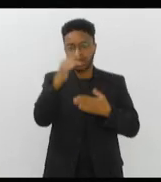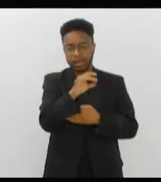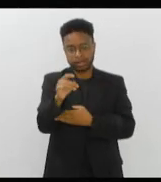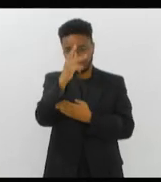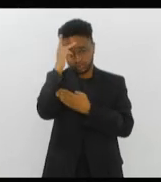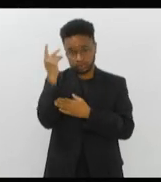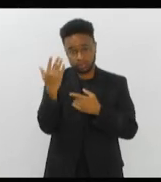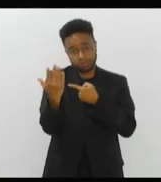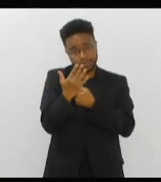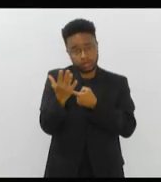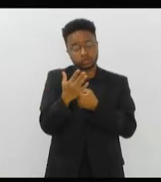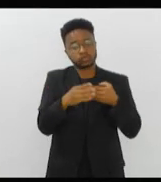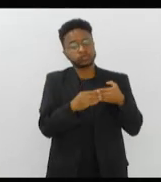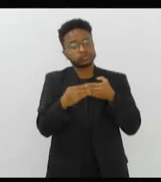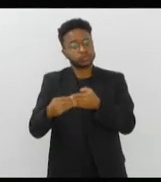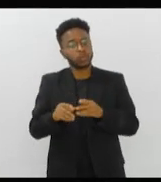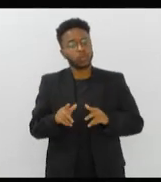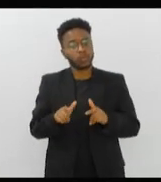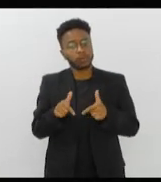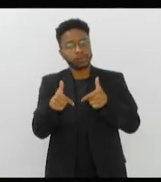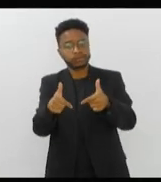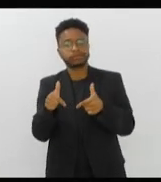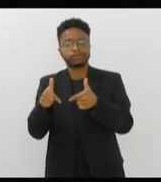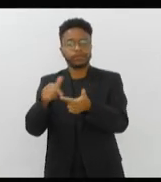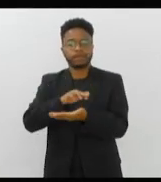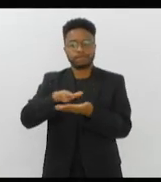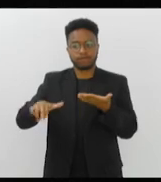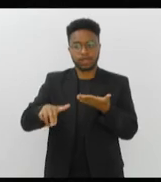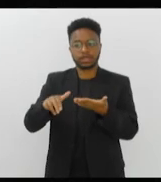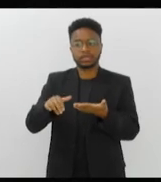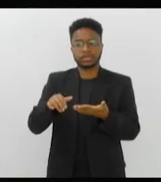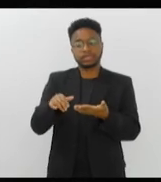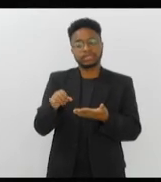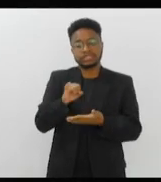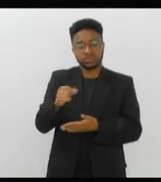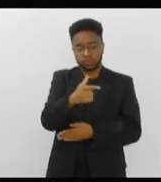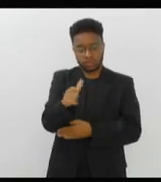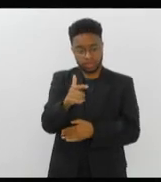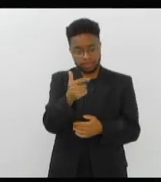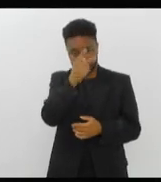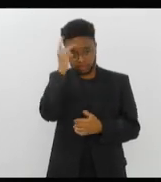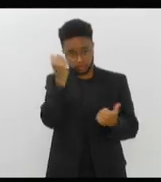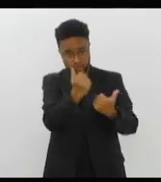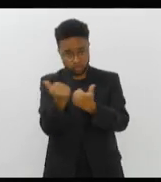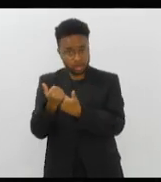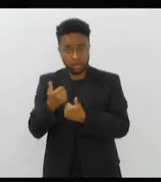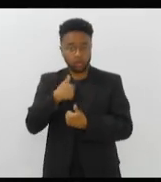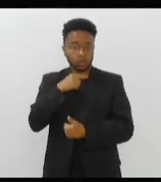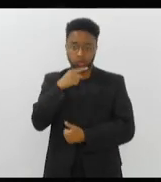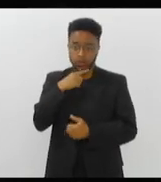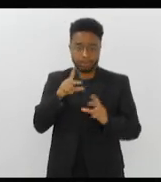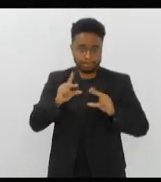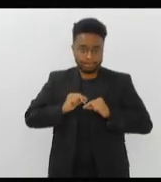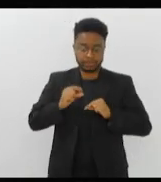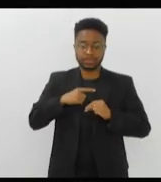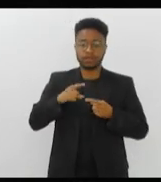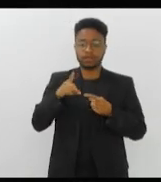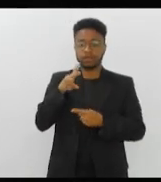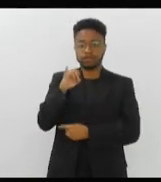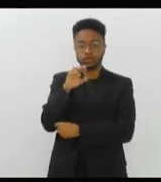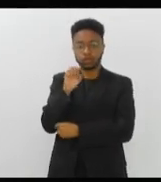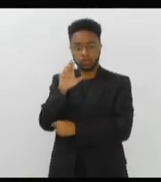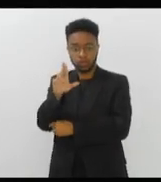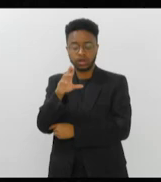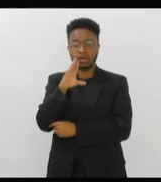diversas atividades que cumpro diariamente. Sem elas, certamente, eu não teria nenhum mérito. E aqui tem três dessas pessoas, o Vitor, a Cris e a